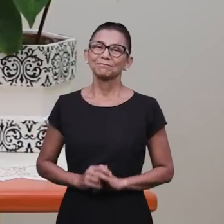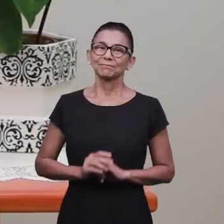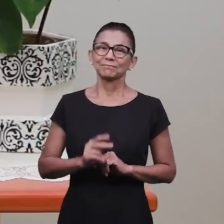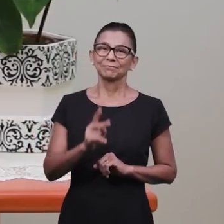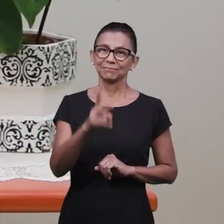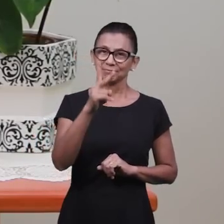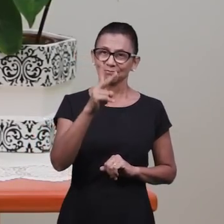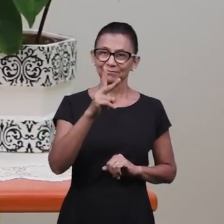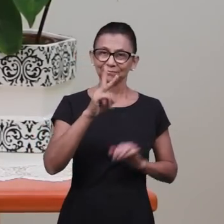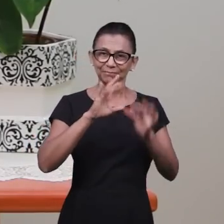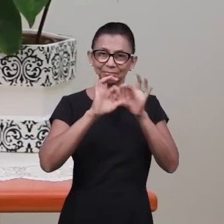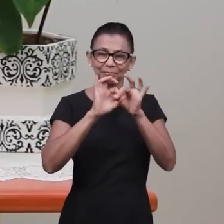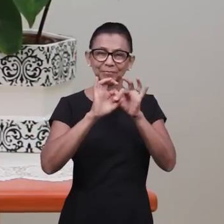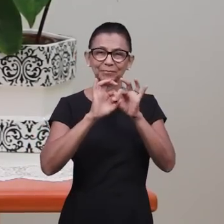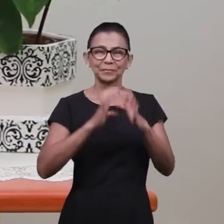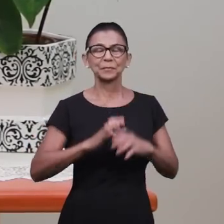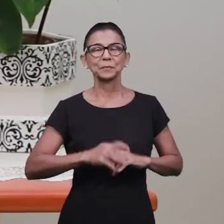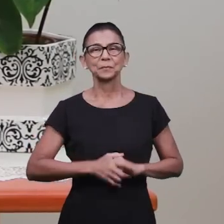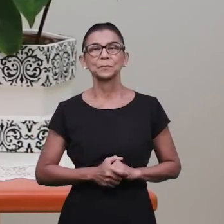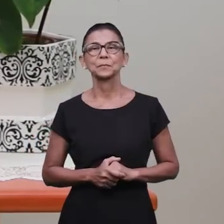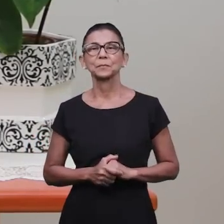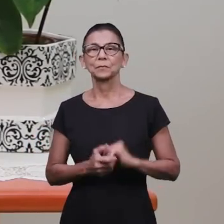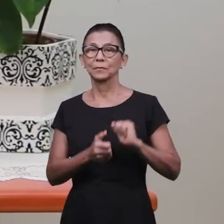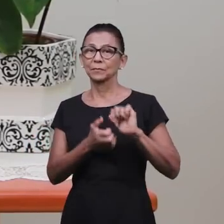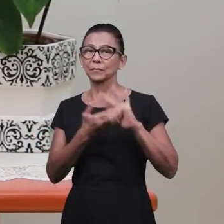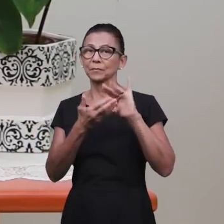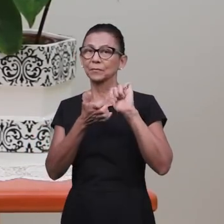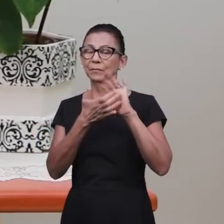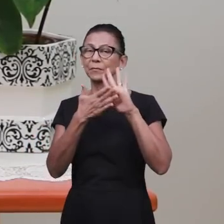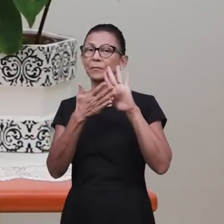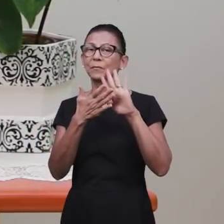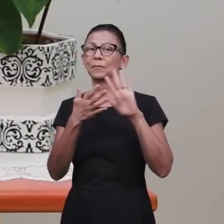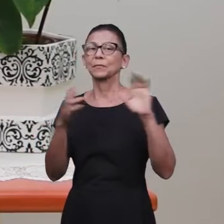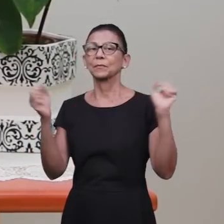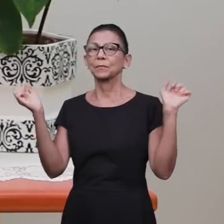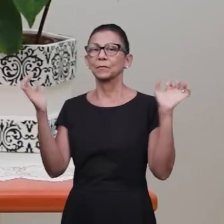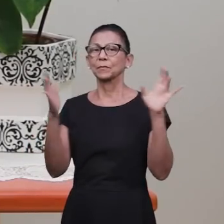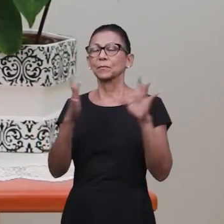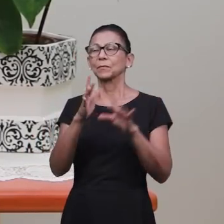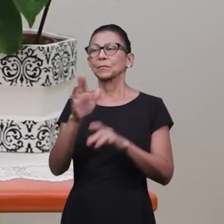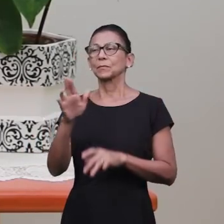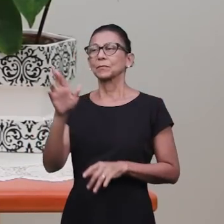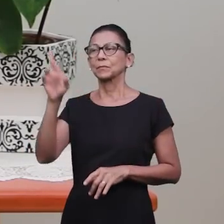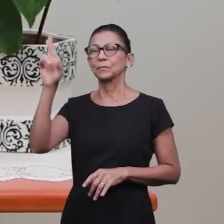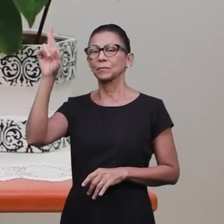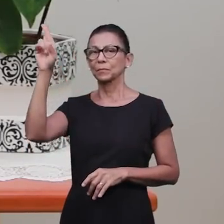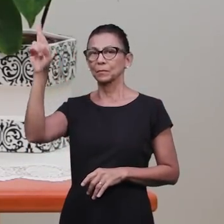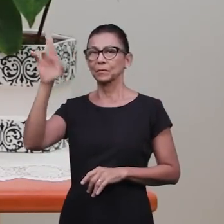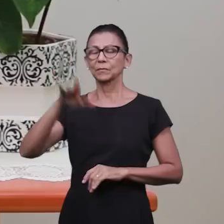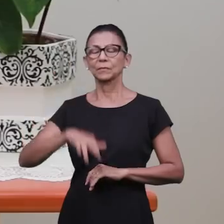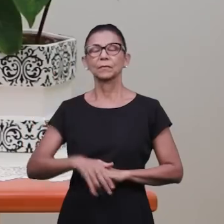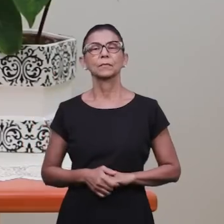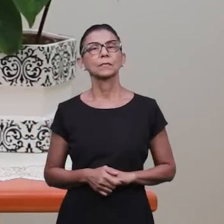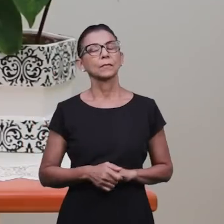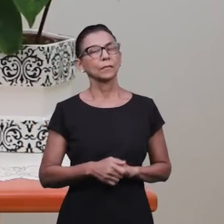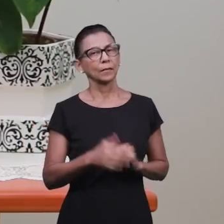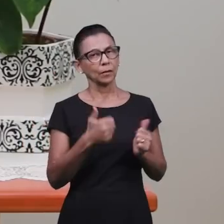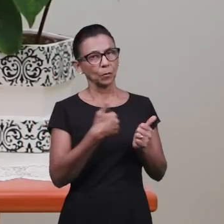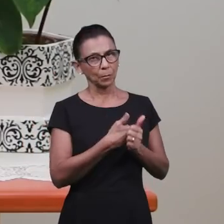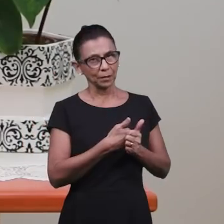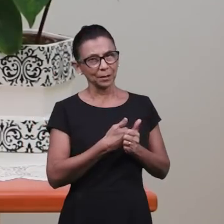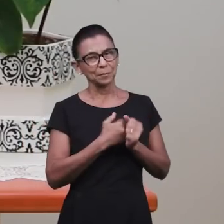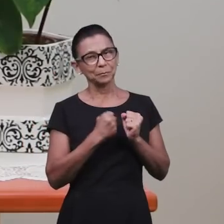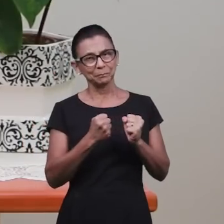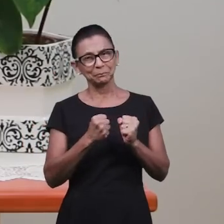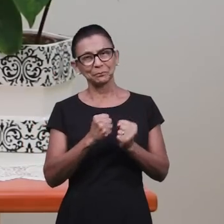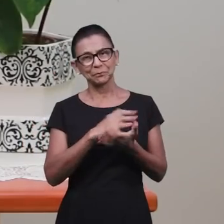Vamos continuar nesta comunhão, glorificando ao nosso Deus com mais um hino de glorificação ao Senhor.